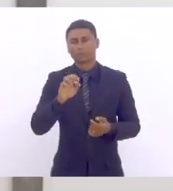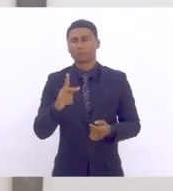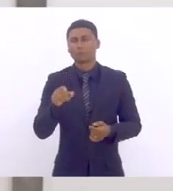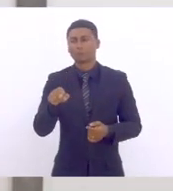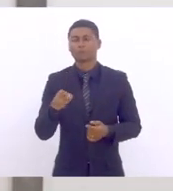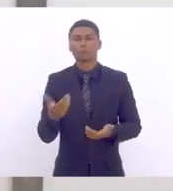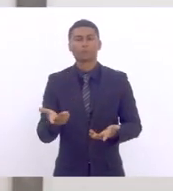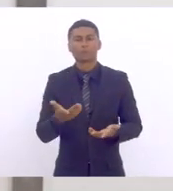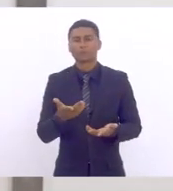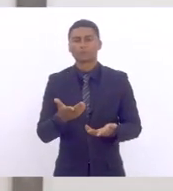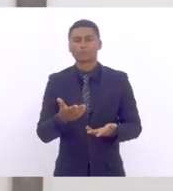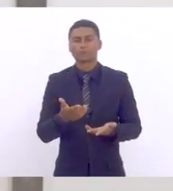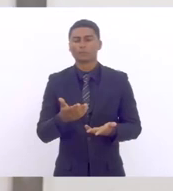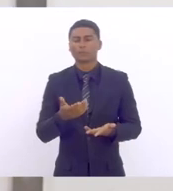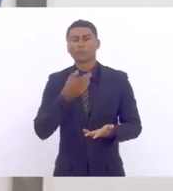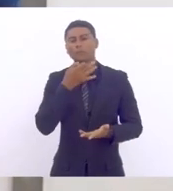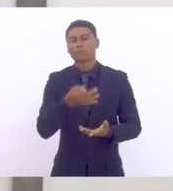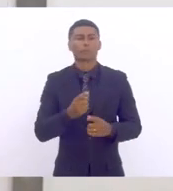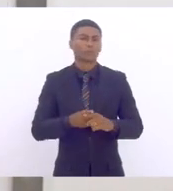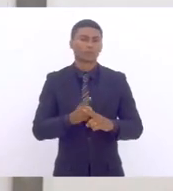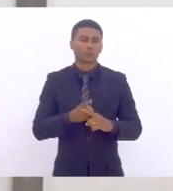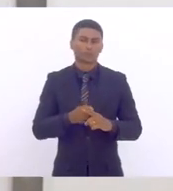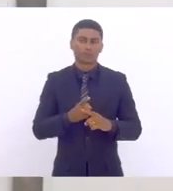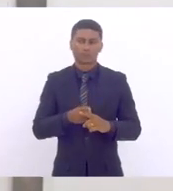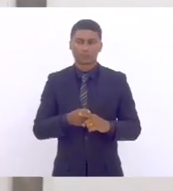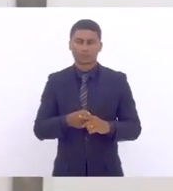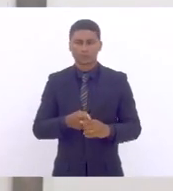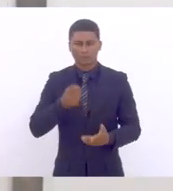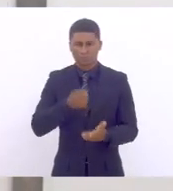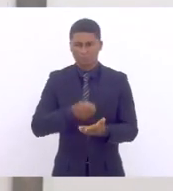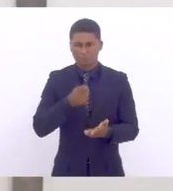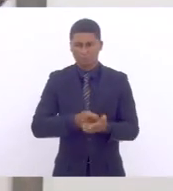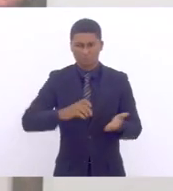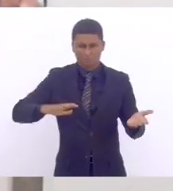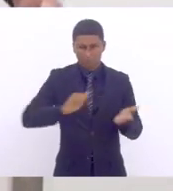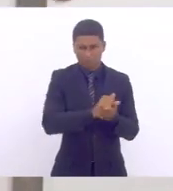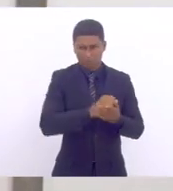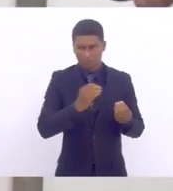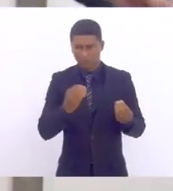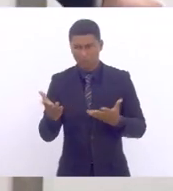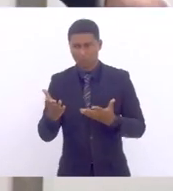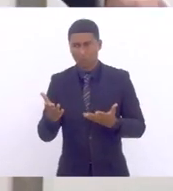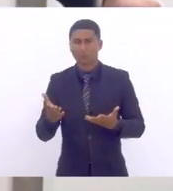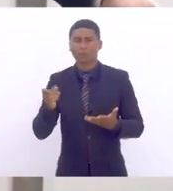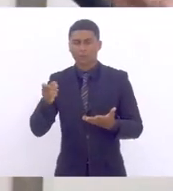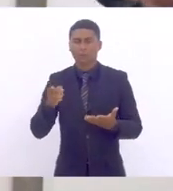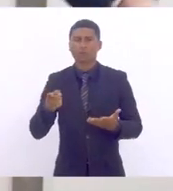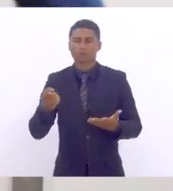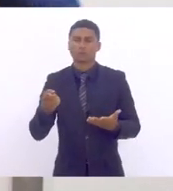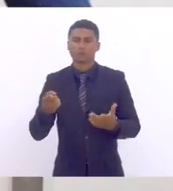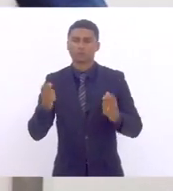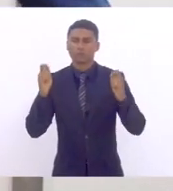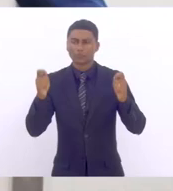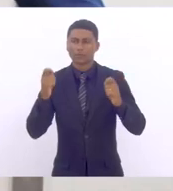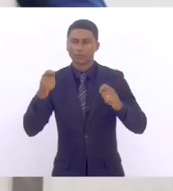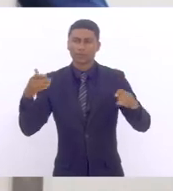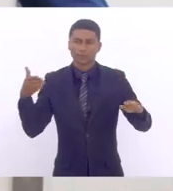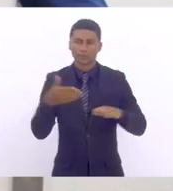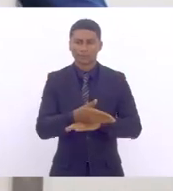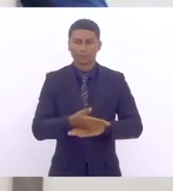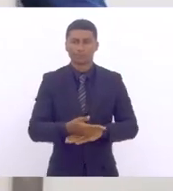isso? A entrega, a obrigação da entrega desse cadastro para que a torcida entre com seu material junto ao